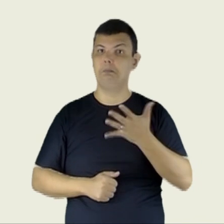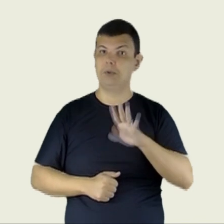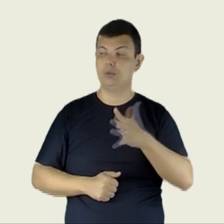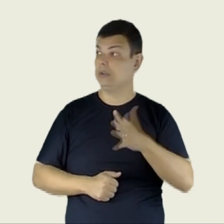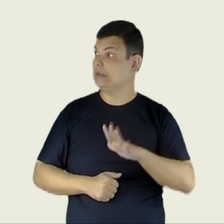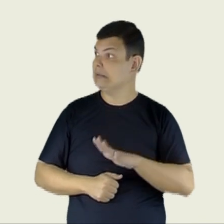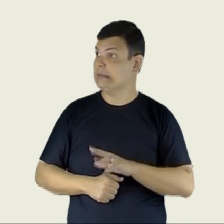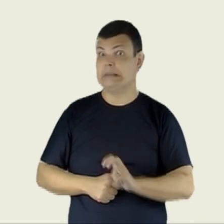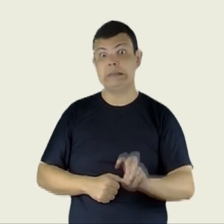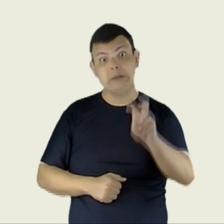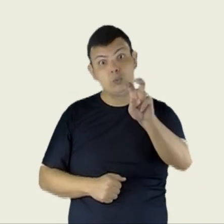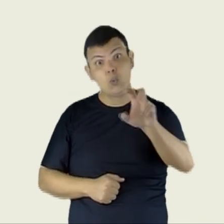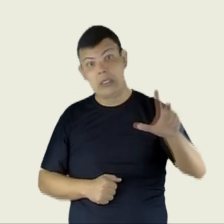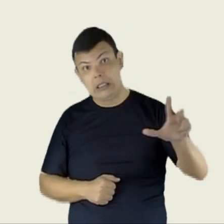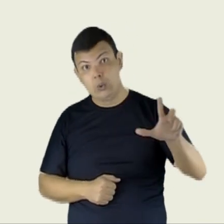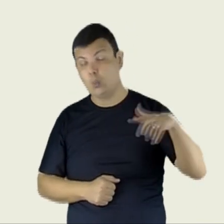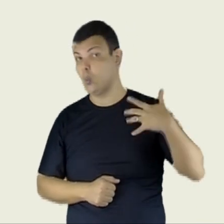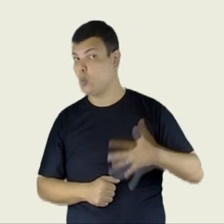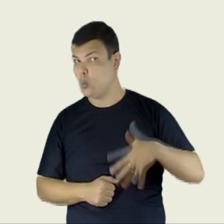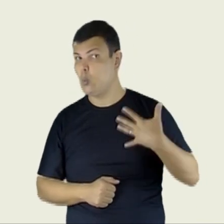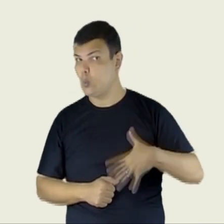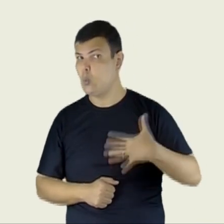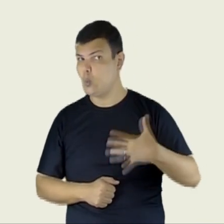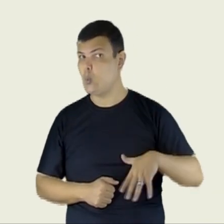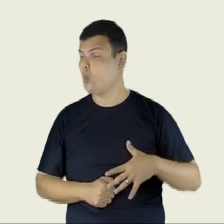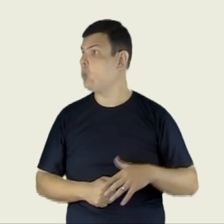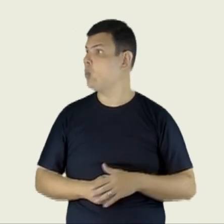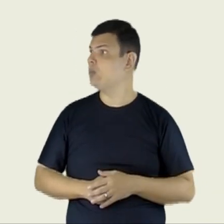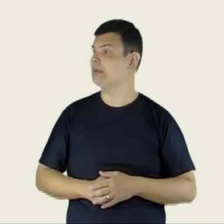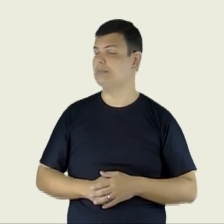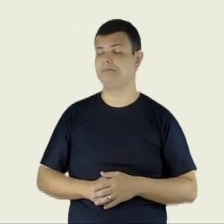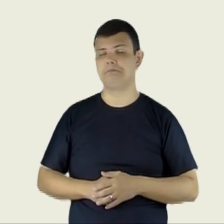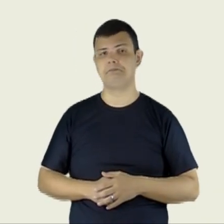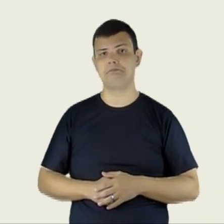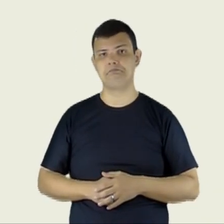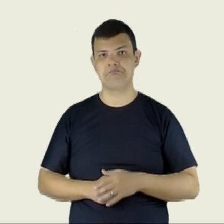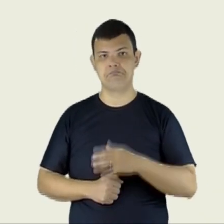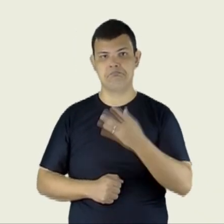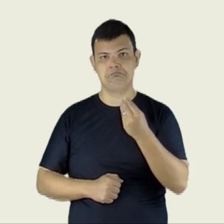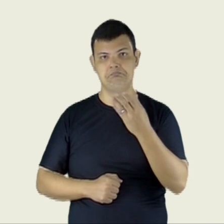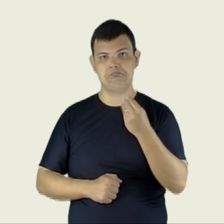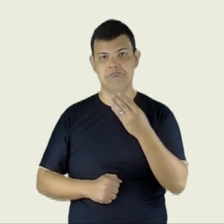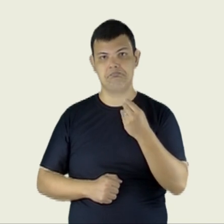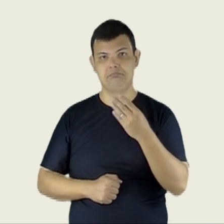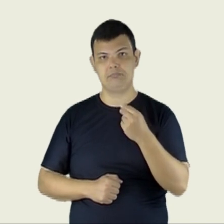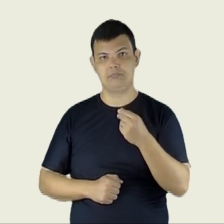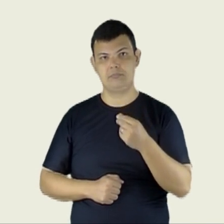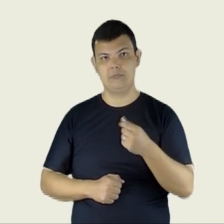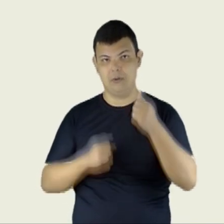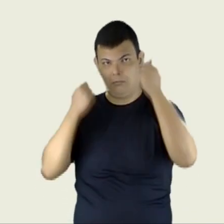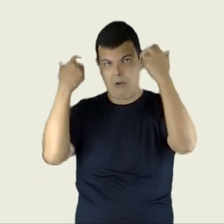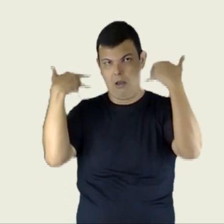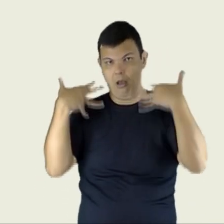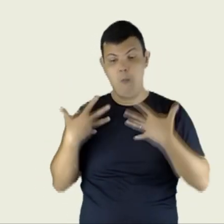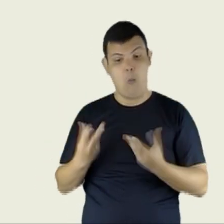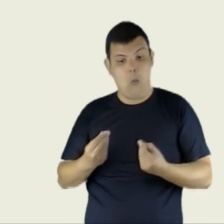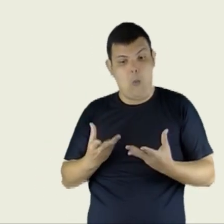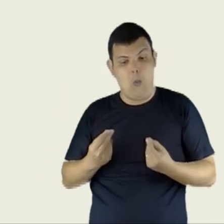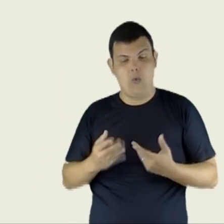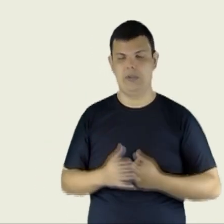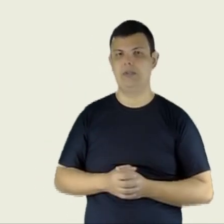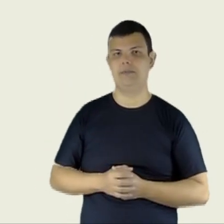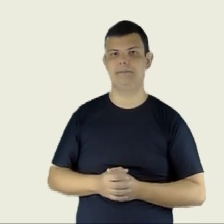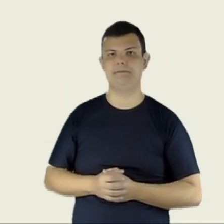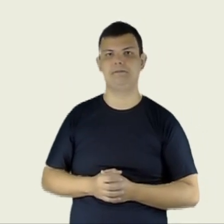pode perder até 5 litros com suor. Uma pessoa de 70 quilos. Já pensou, gente? 5 litros de suor é bastante, né?